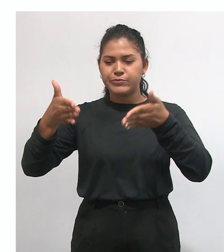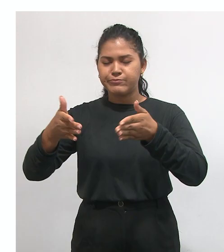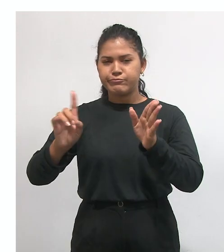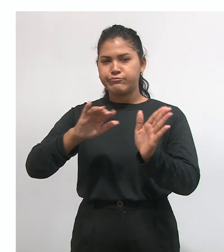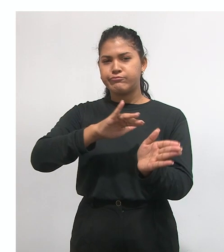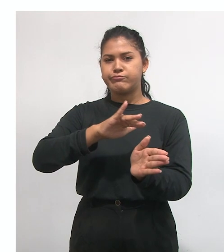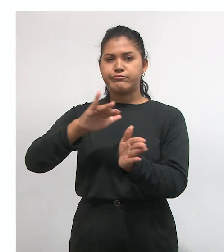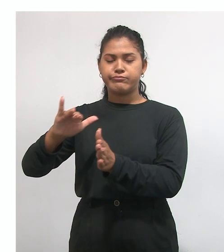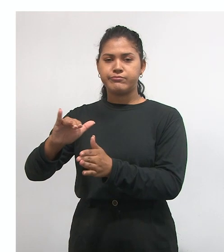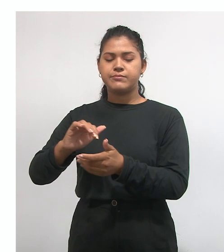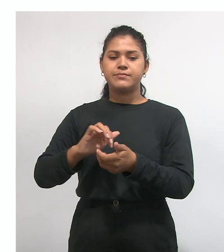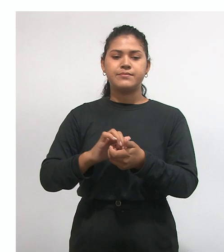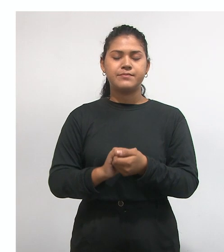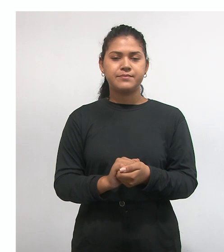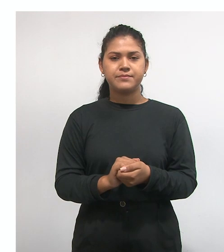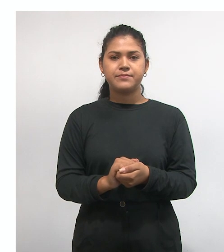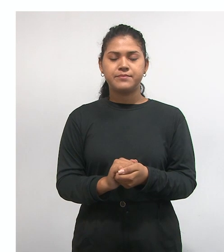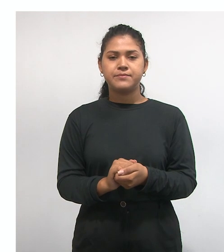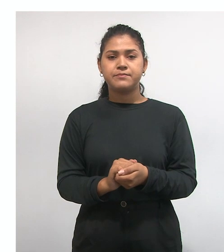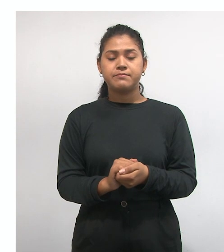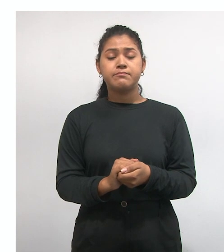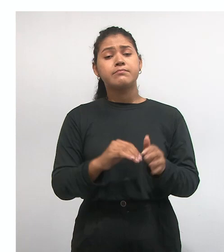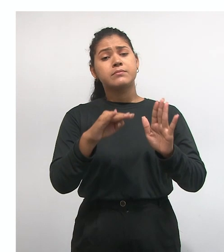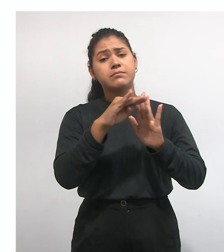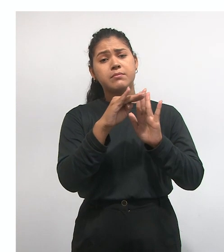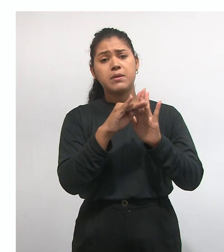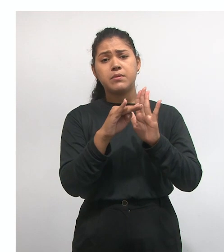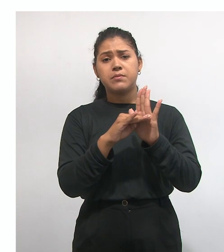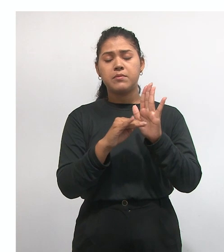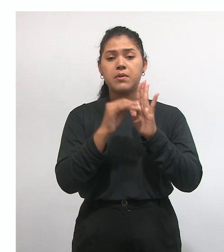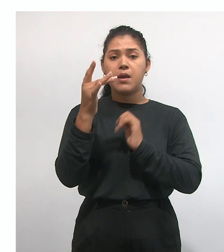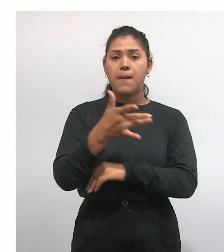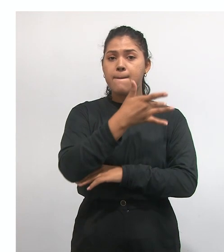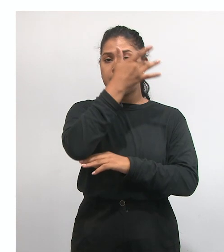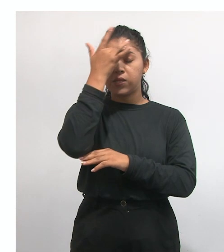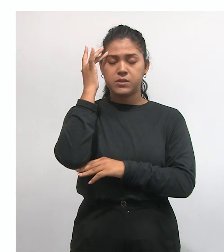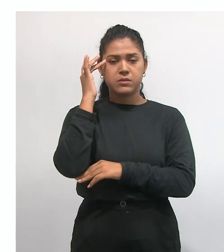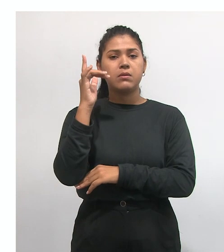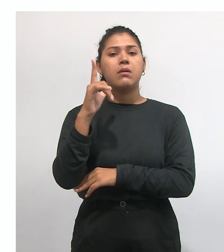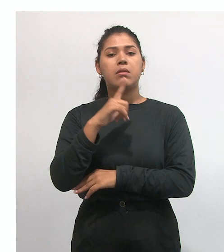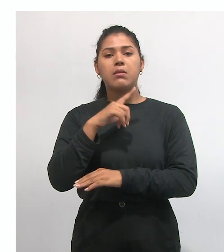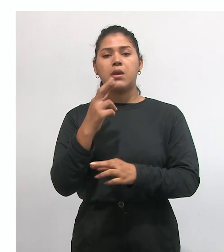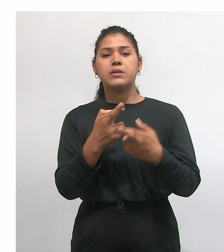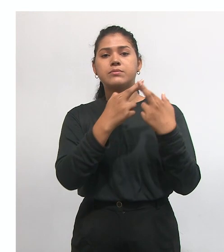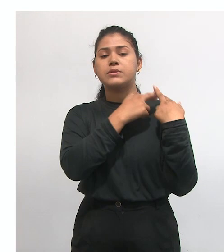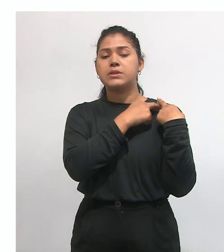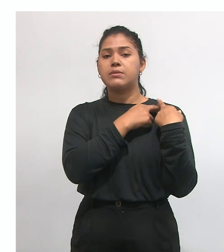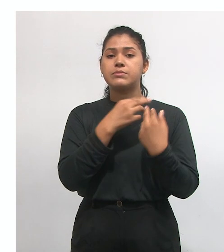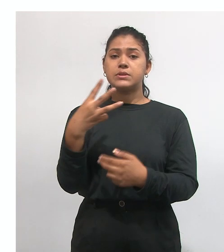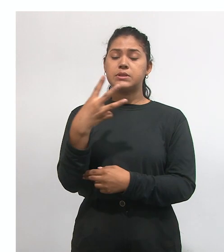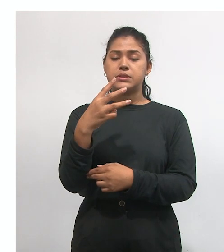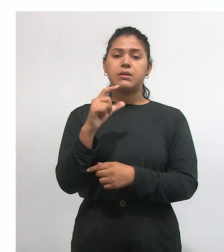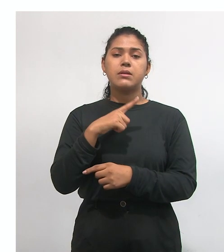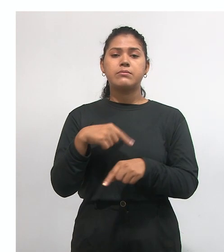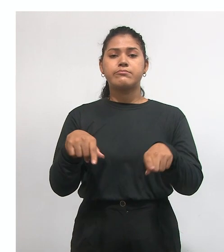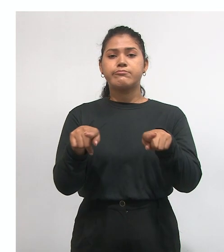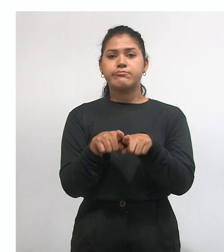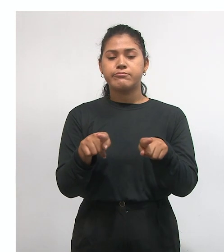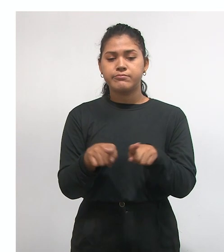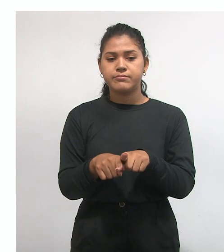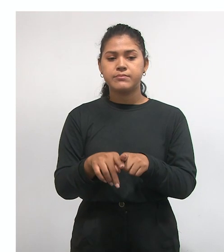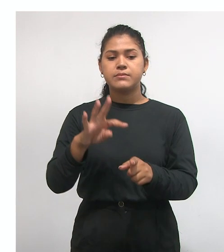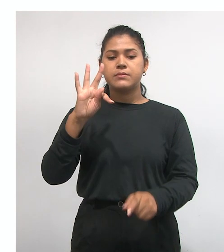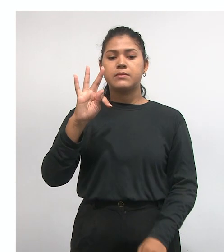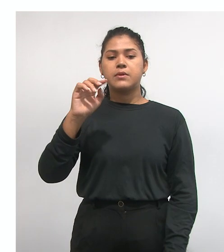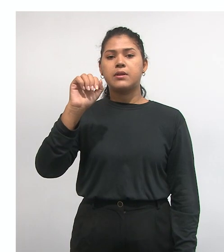Ainda dentro do artigo 134, do rol de pessoas que respondem também, né, responsabilidade de terceiros, nós temos aqui